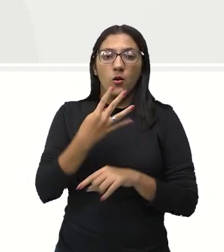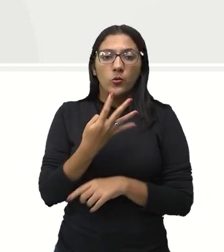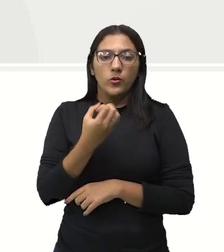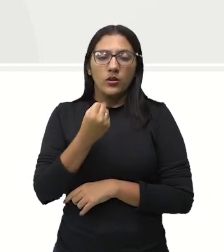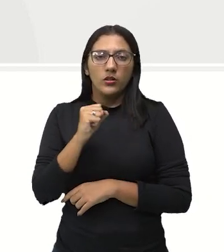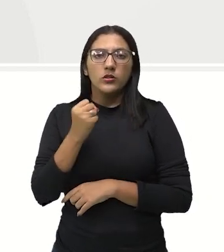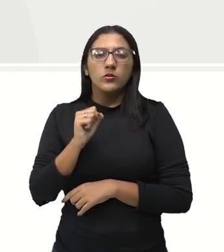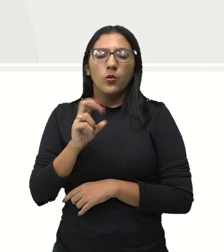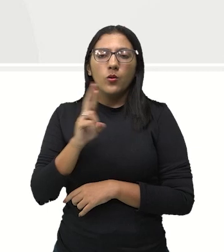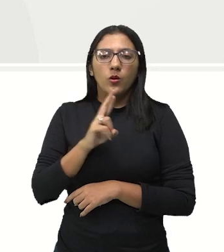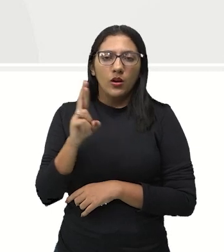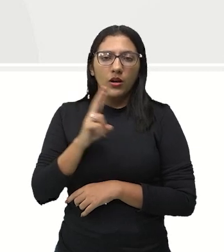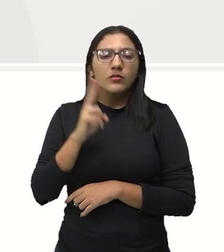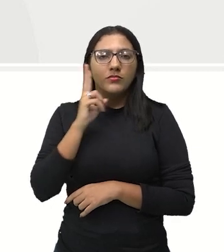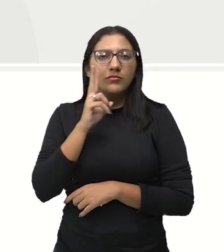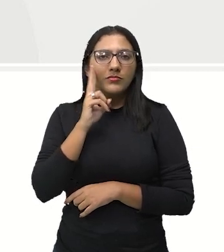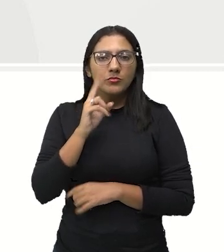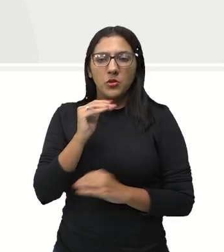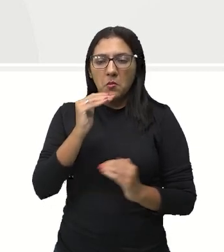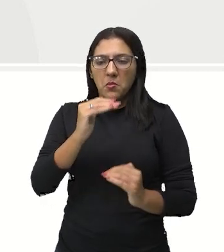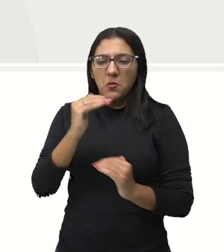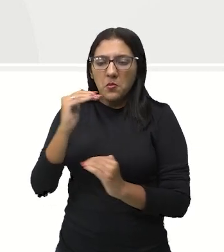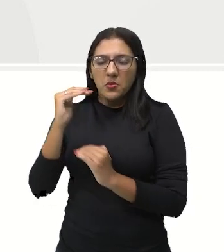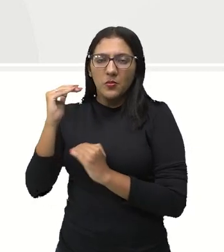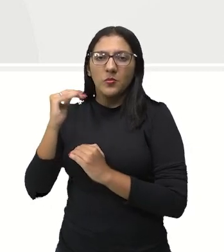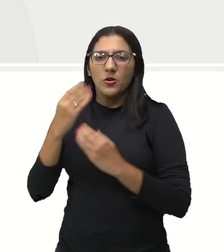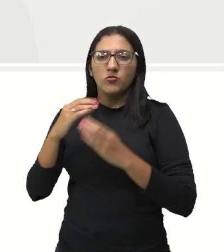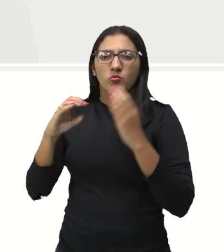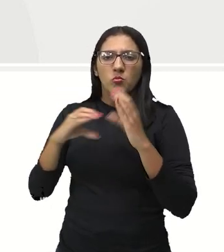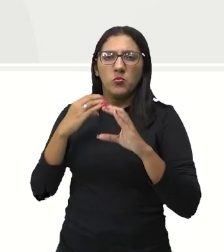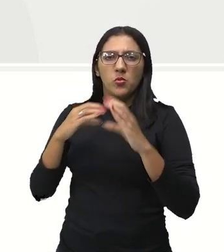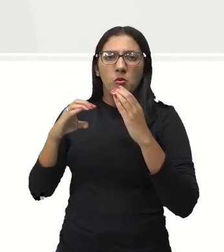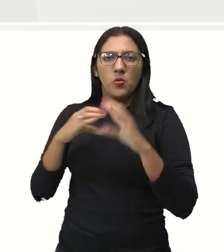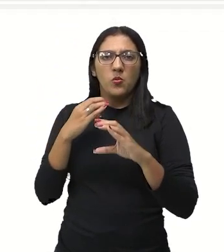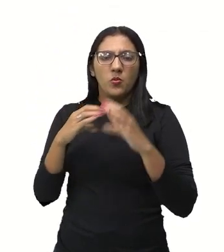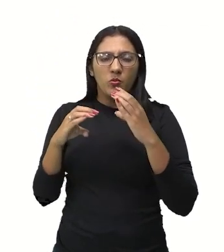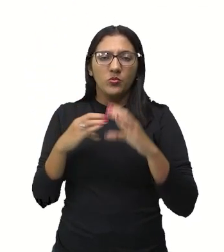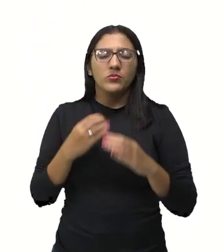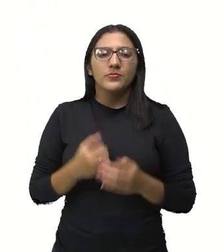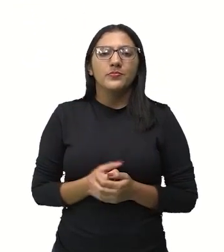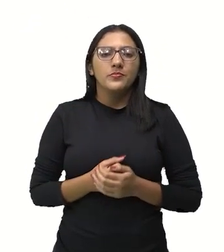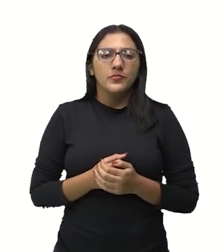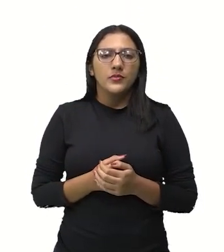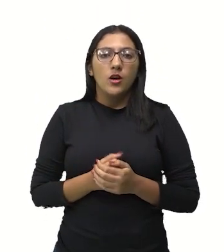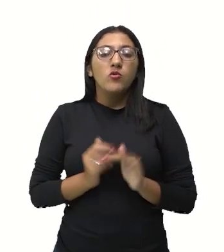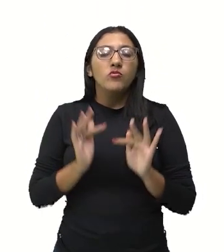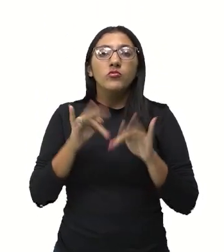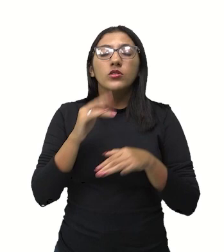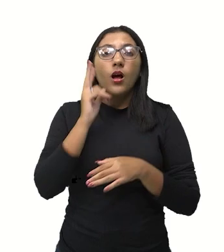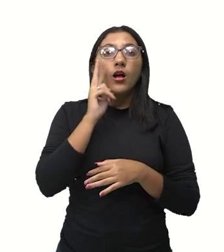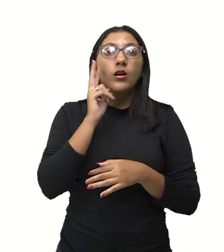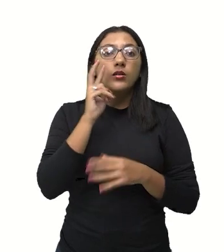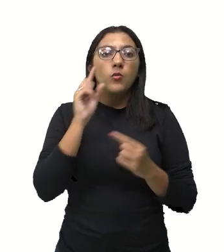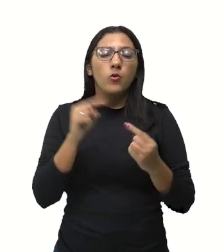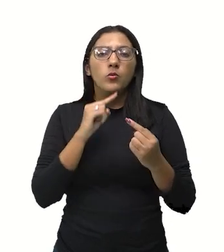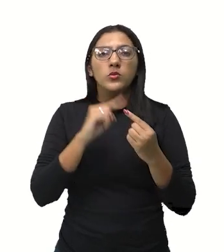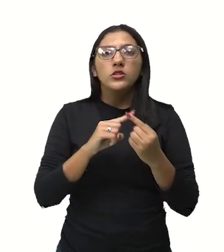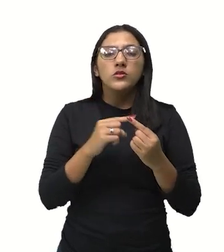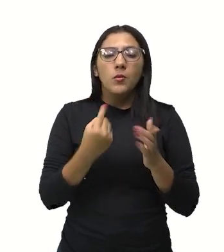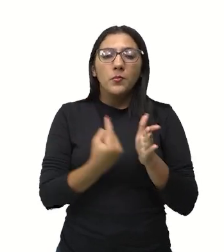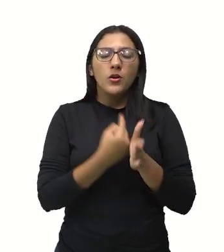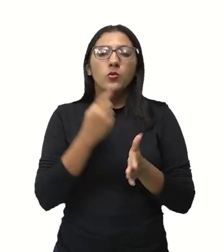no valor do aparelho de som. Para dar a resposta final, ó, nós vamos pegar os 400, que é o valor